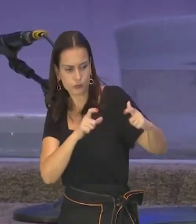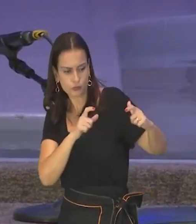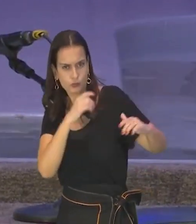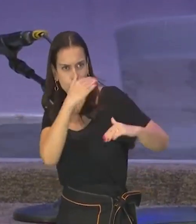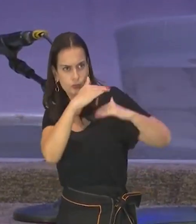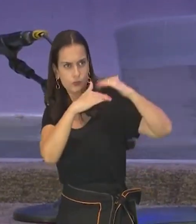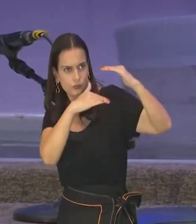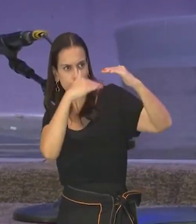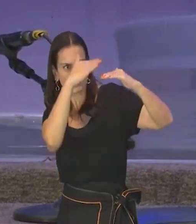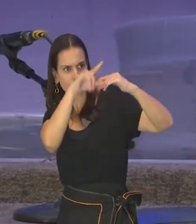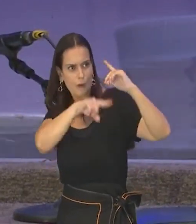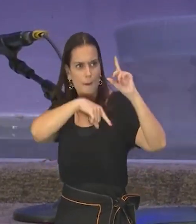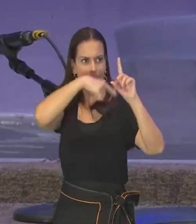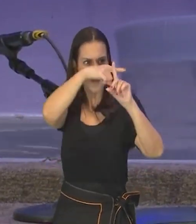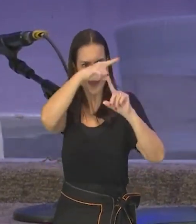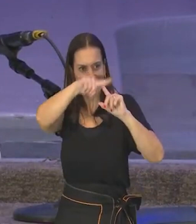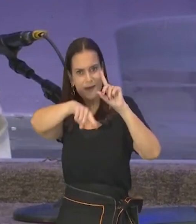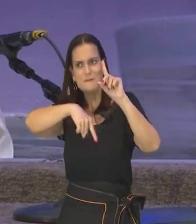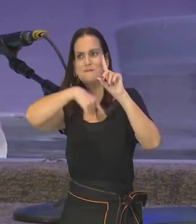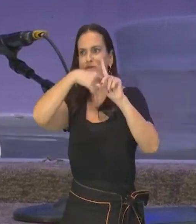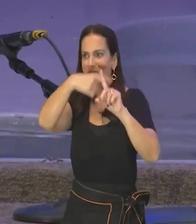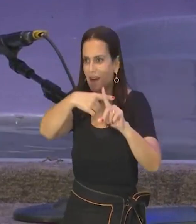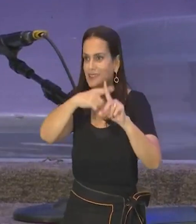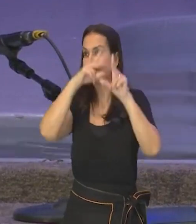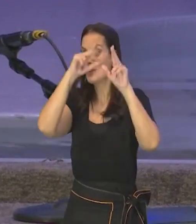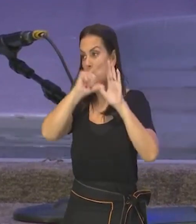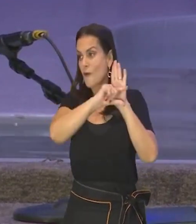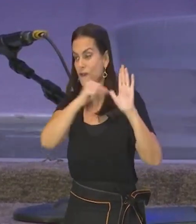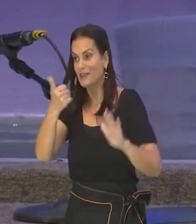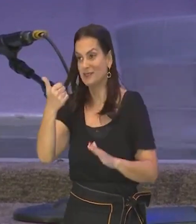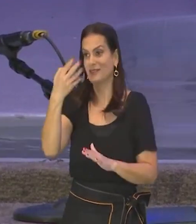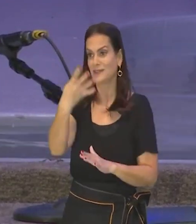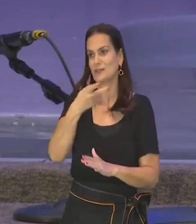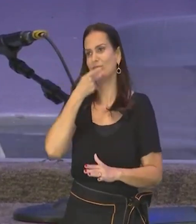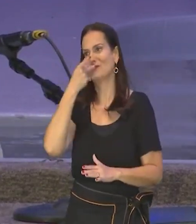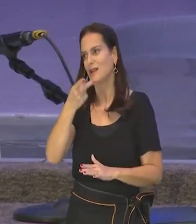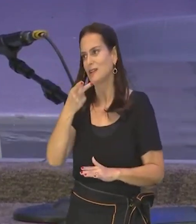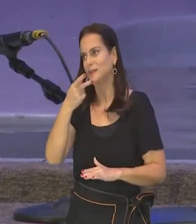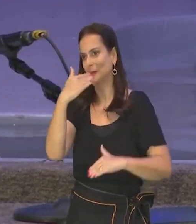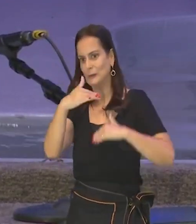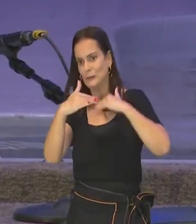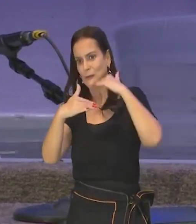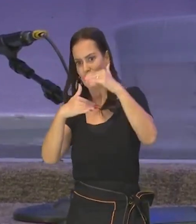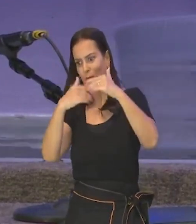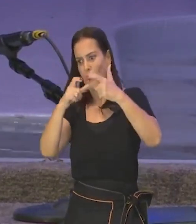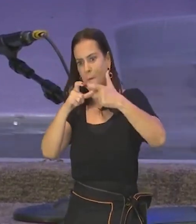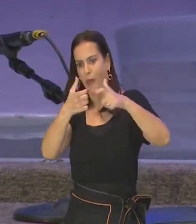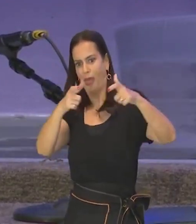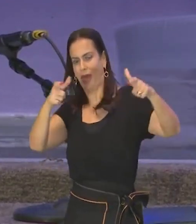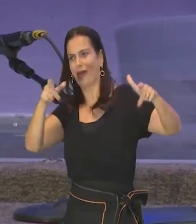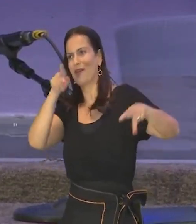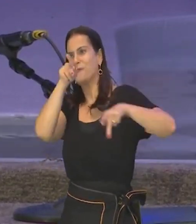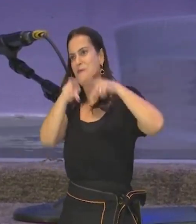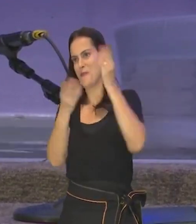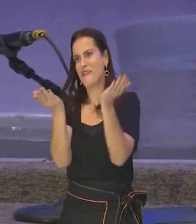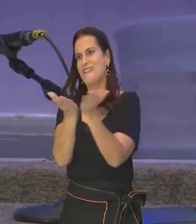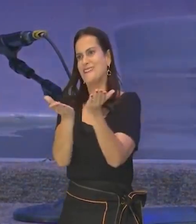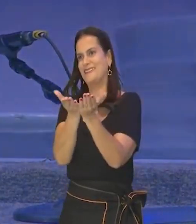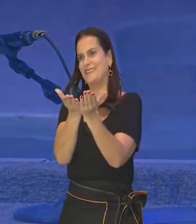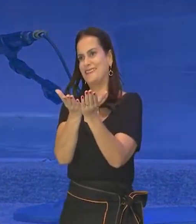desenvolva mais e mais, conforme diz o verso 14, e crescia mais e mais a multidão de